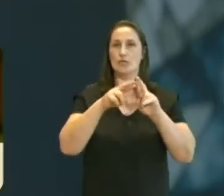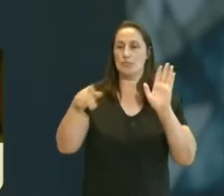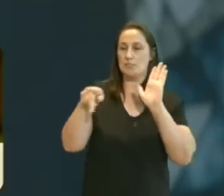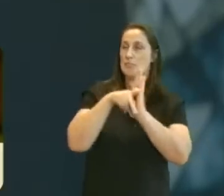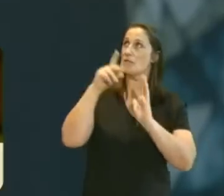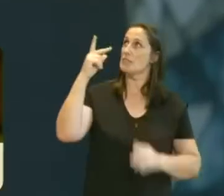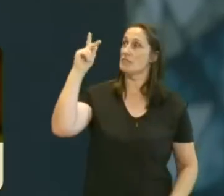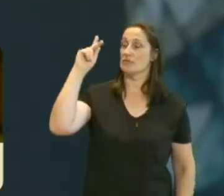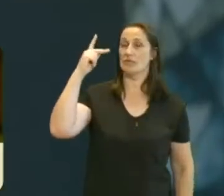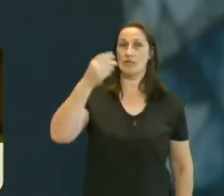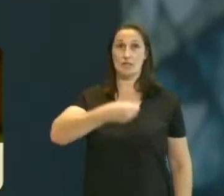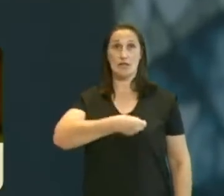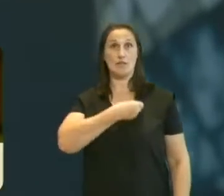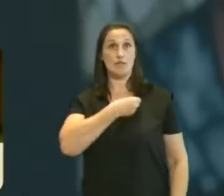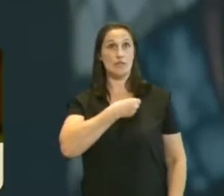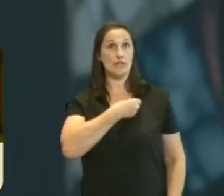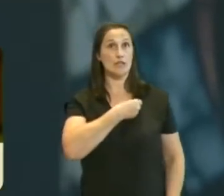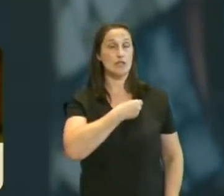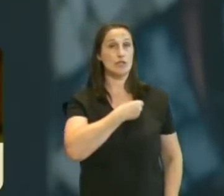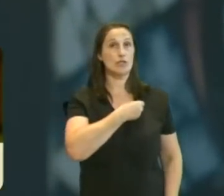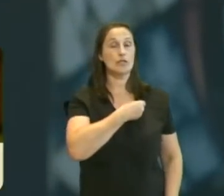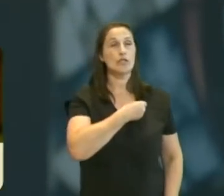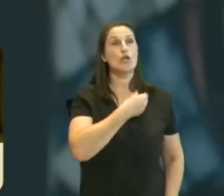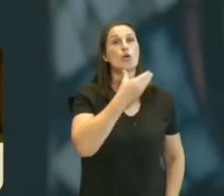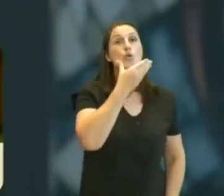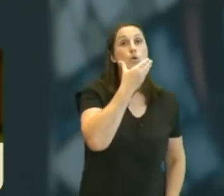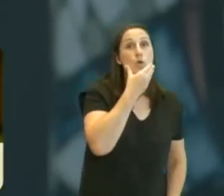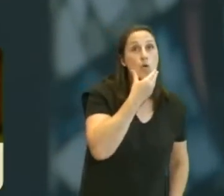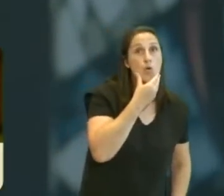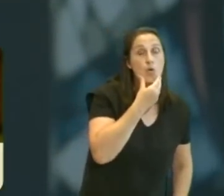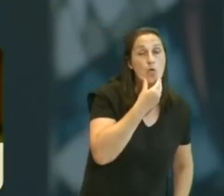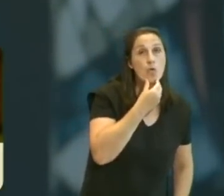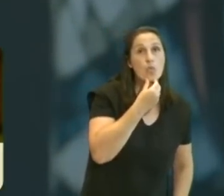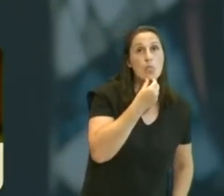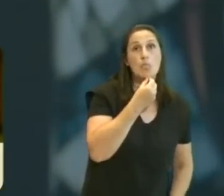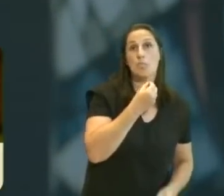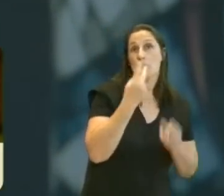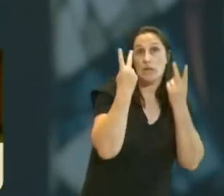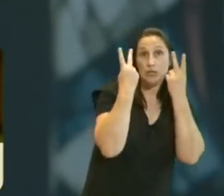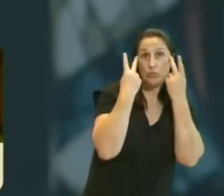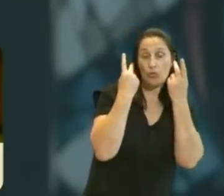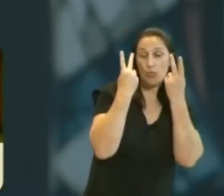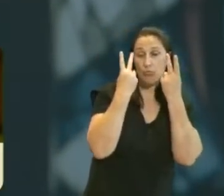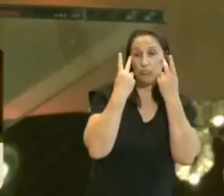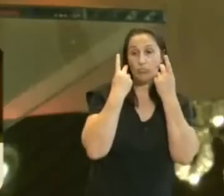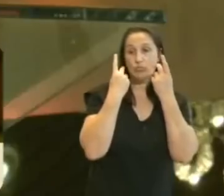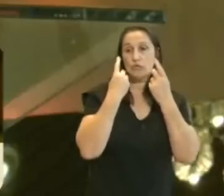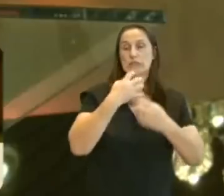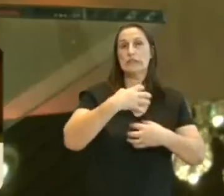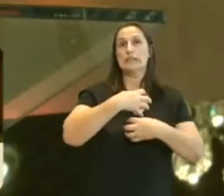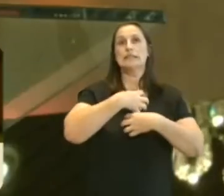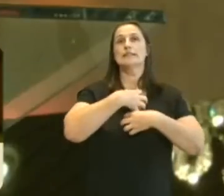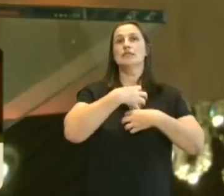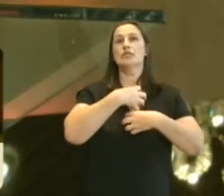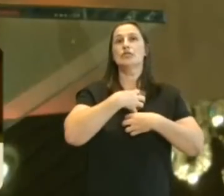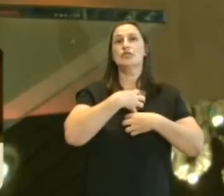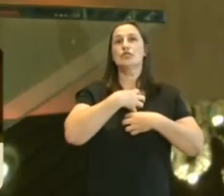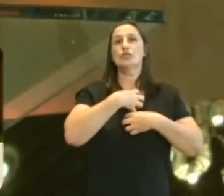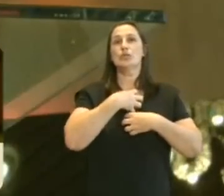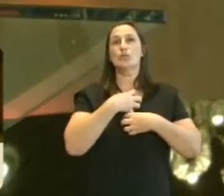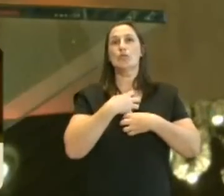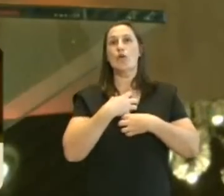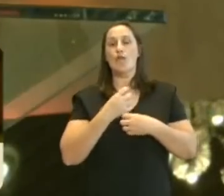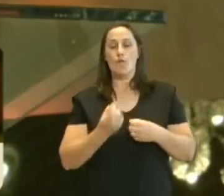Deus na vida de homens comuns que se sentiram como que ressurgindo das suas próprias